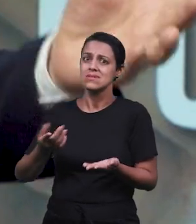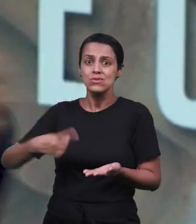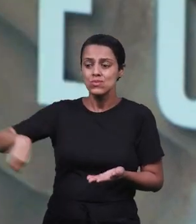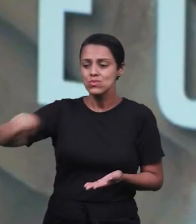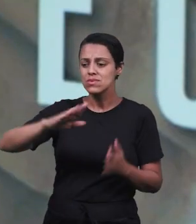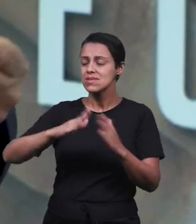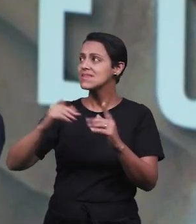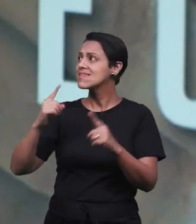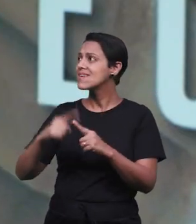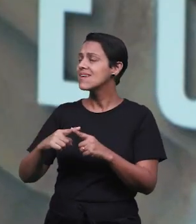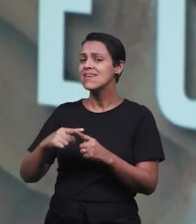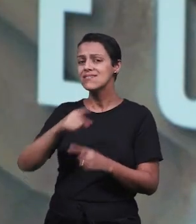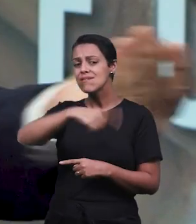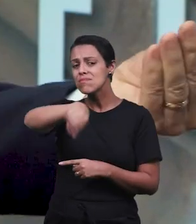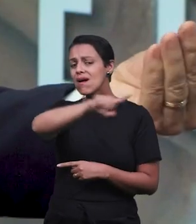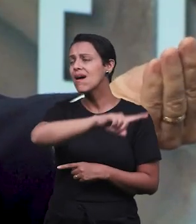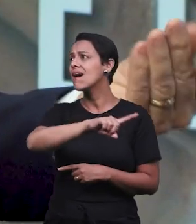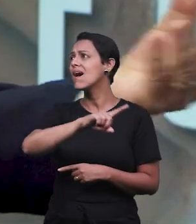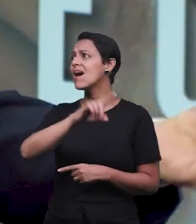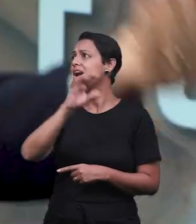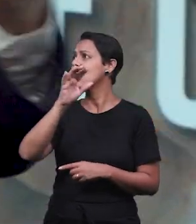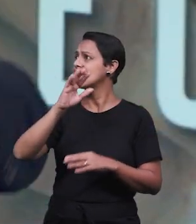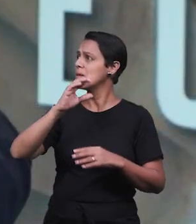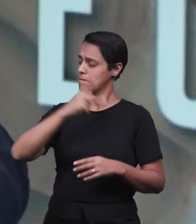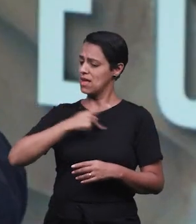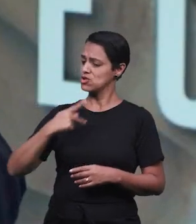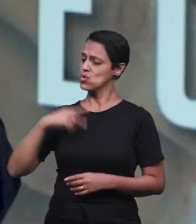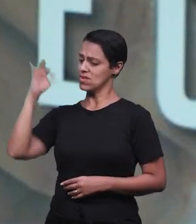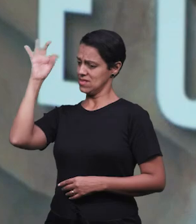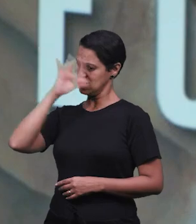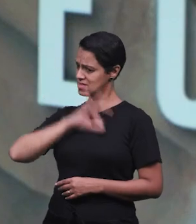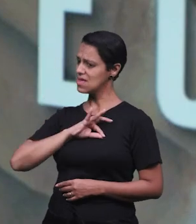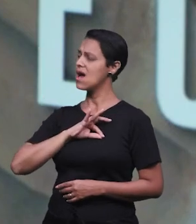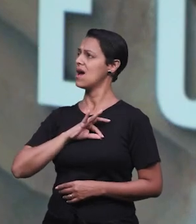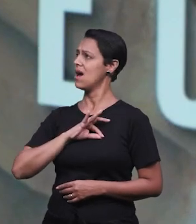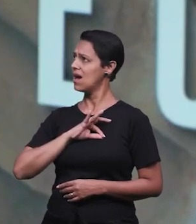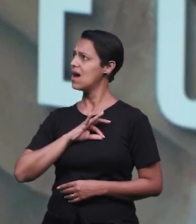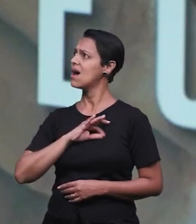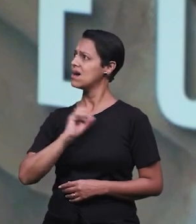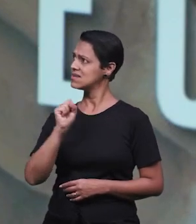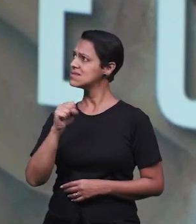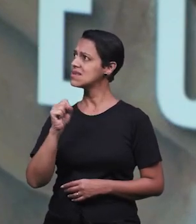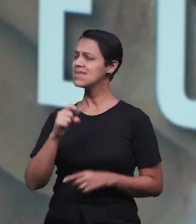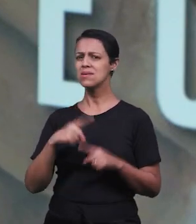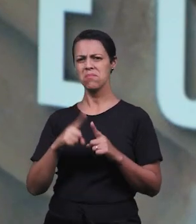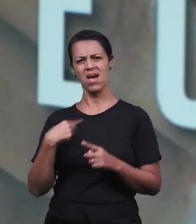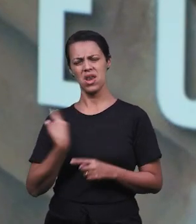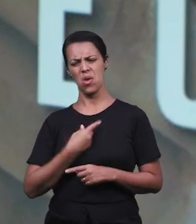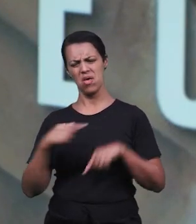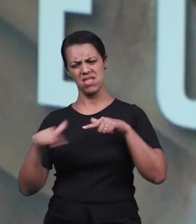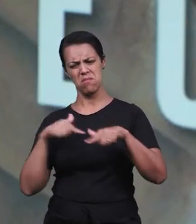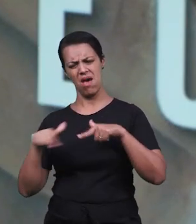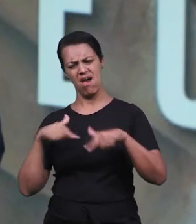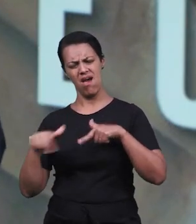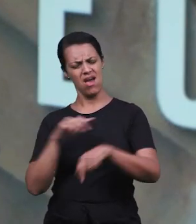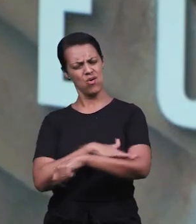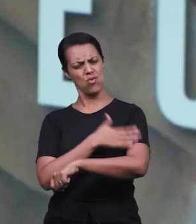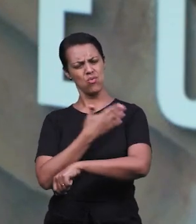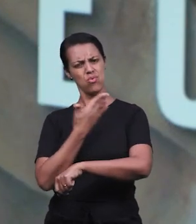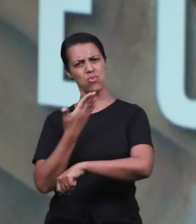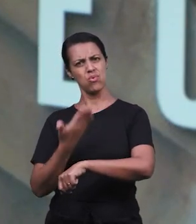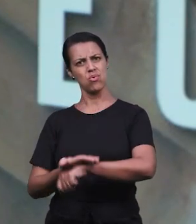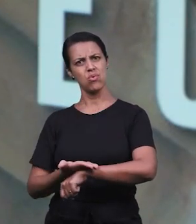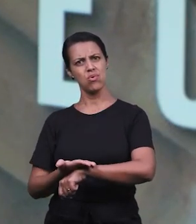os pastores vivem da igreja. A igreja paga eles. Quer dizer que nós vamos trabalhar o dia inteiro, vamos em